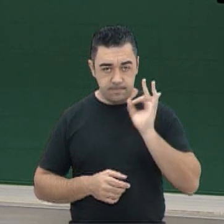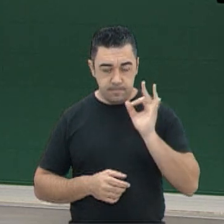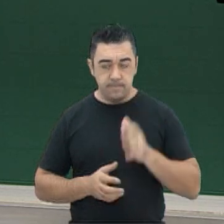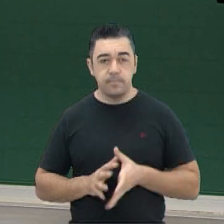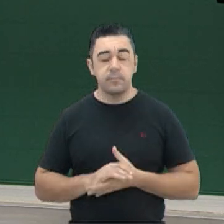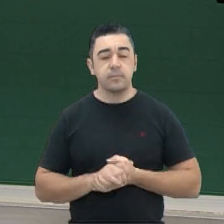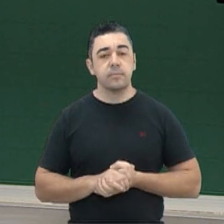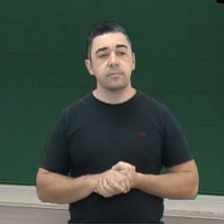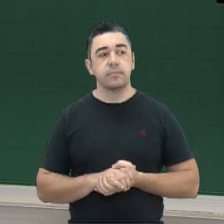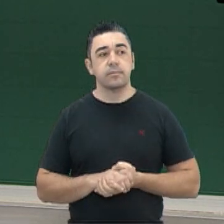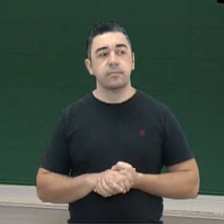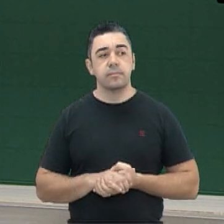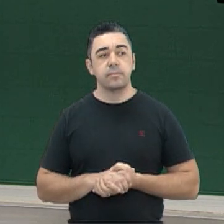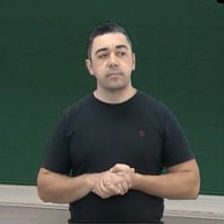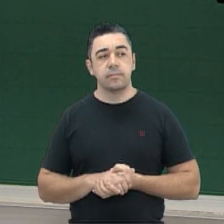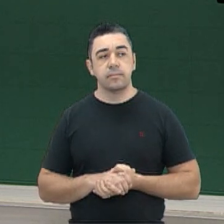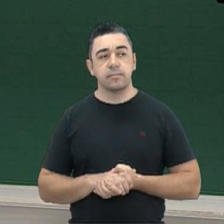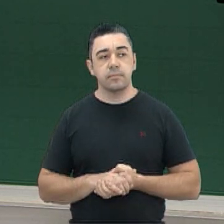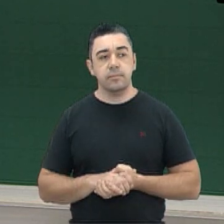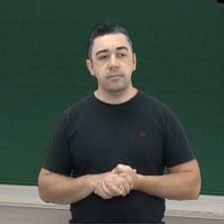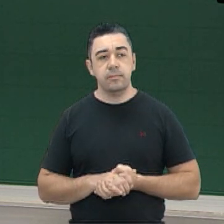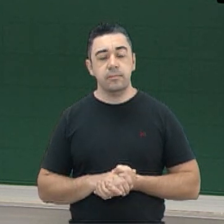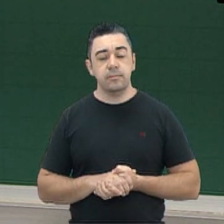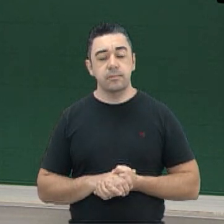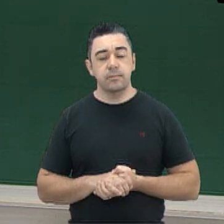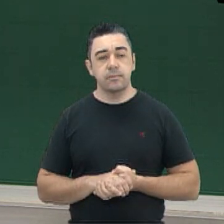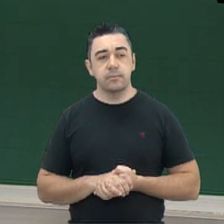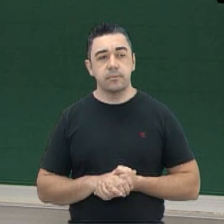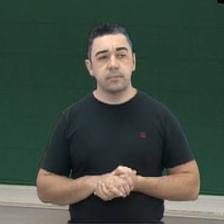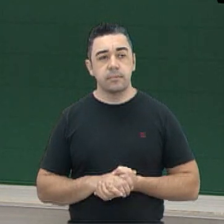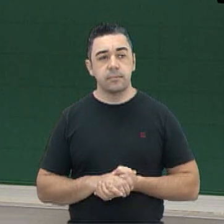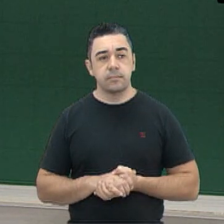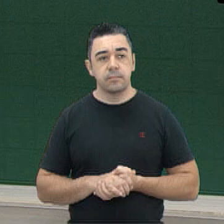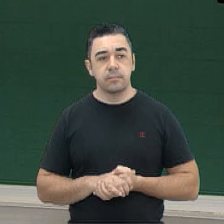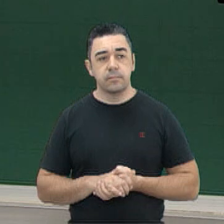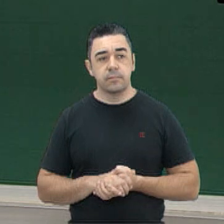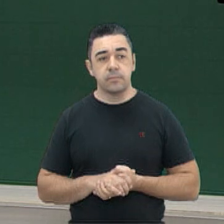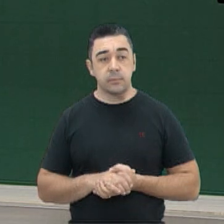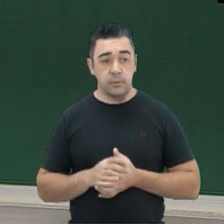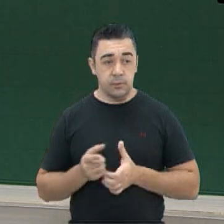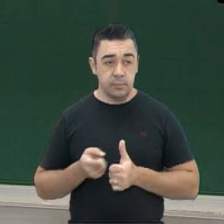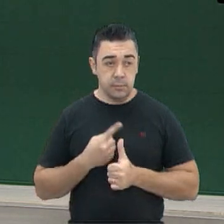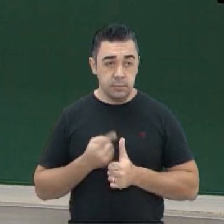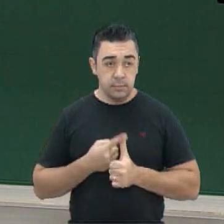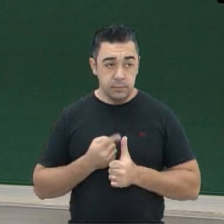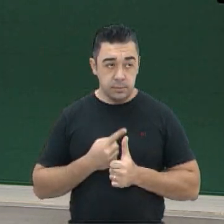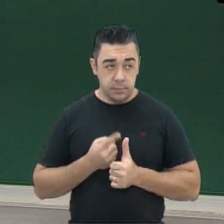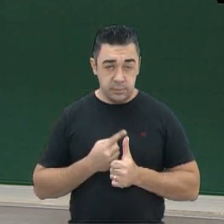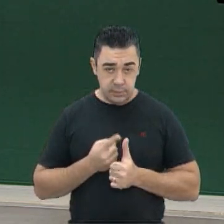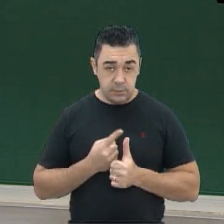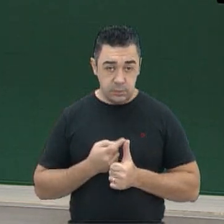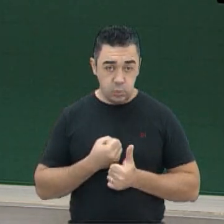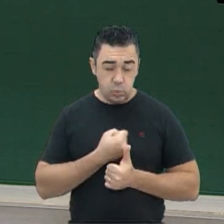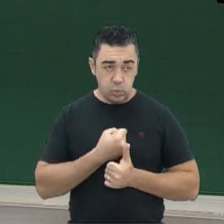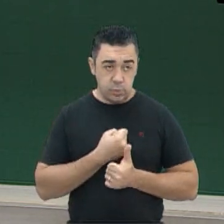subtrações. 3 subtrações. Quer dizer que o primeiro número aqui da raiz